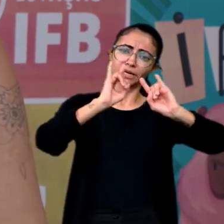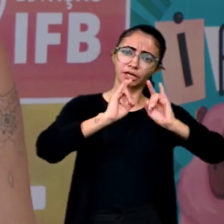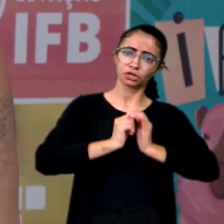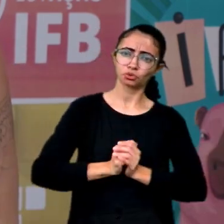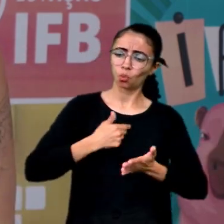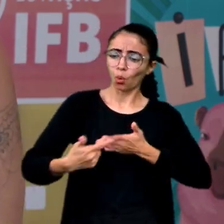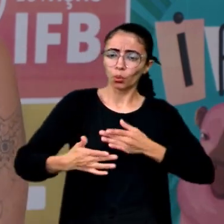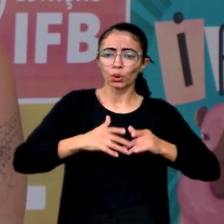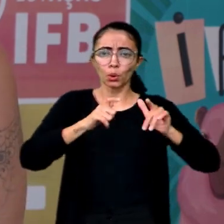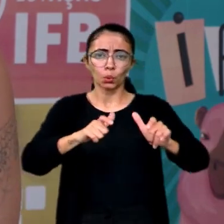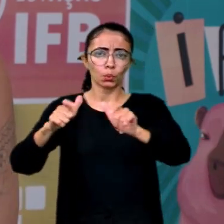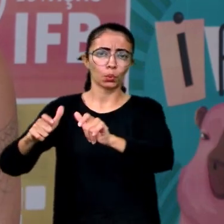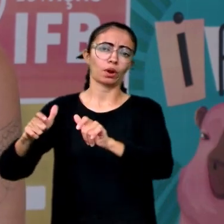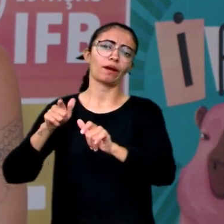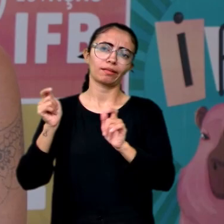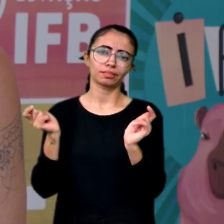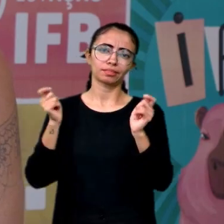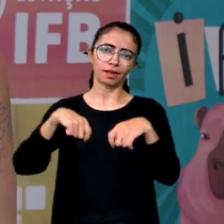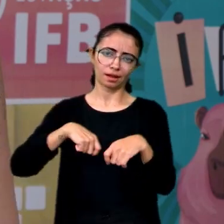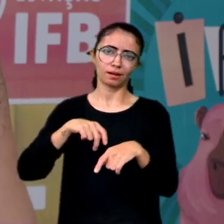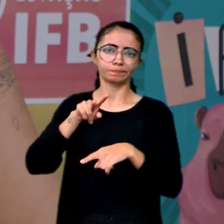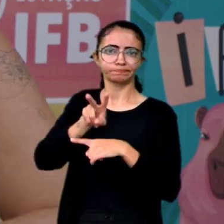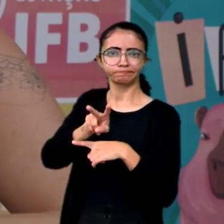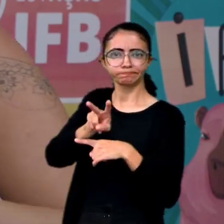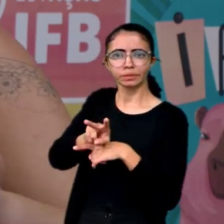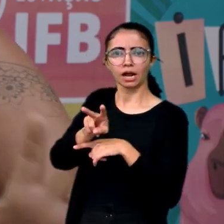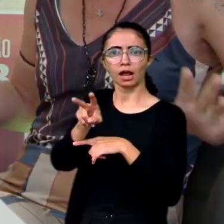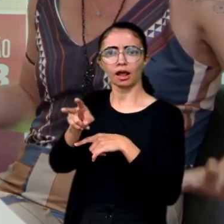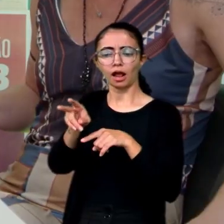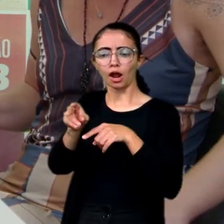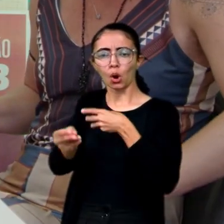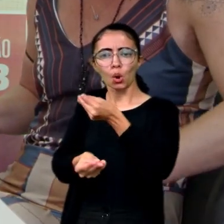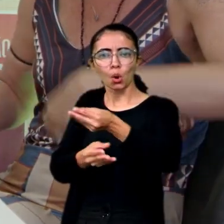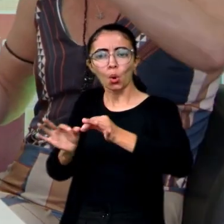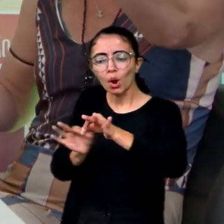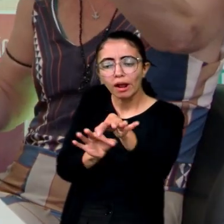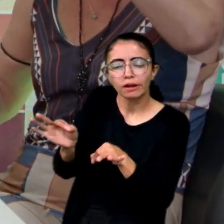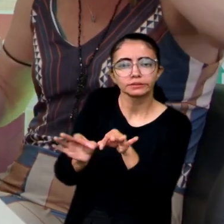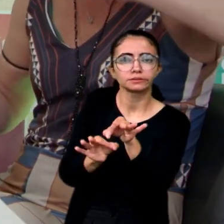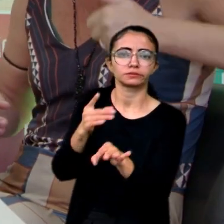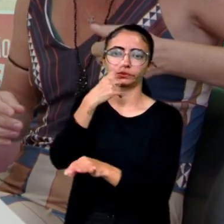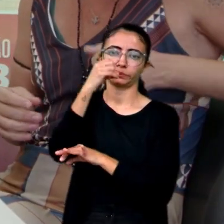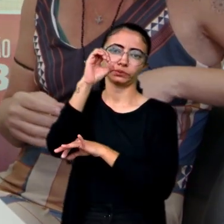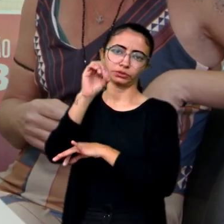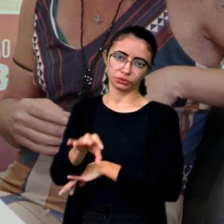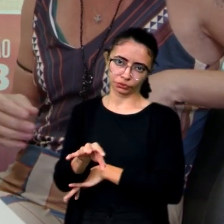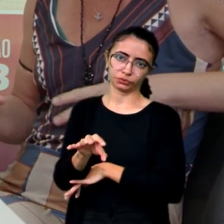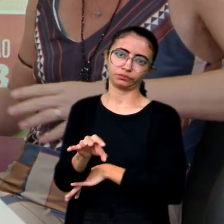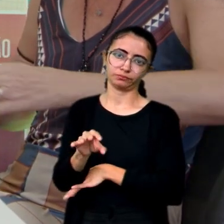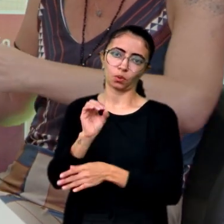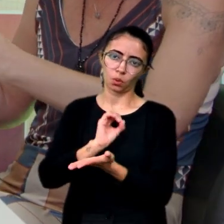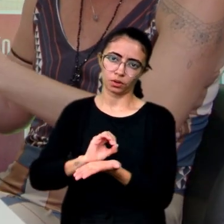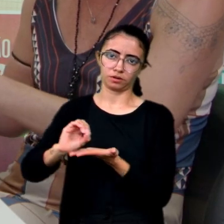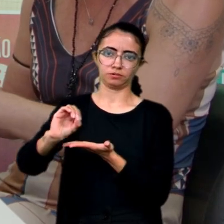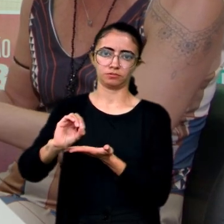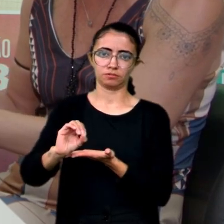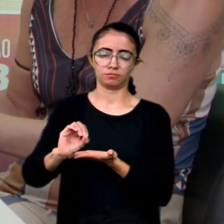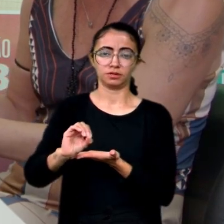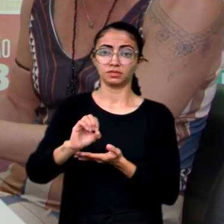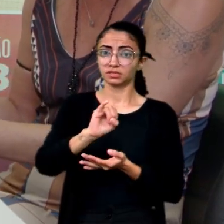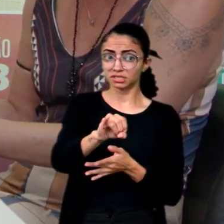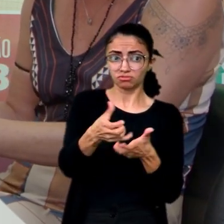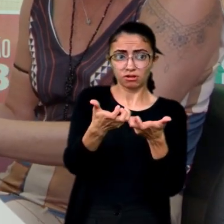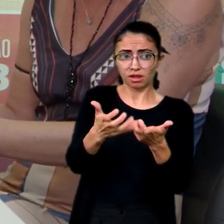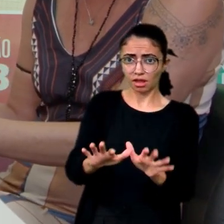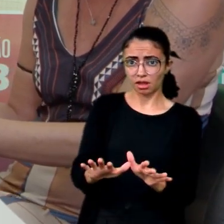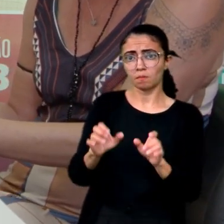resíduo orgânico com métodos de compostagem. Ah, mas eu não quero. Tudo bem, contrata uma empresa para poder buscar. Então, se a gente